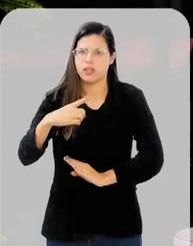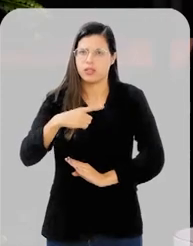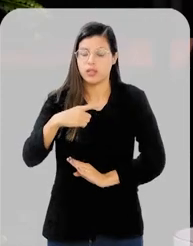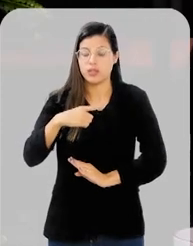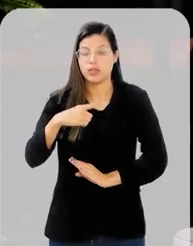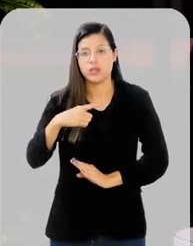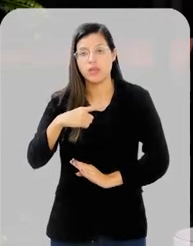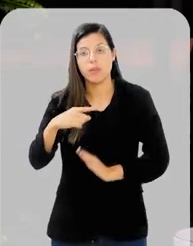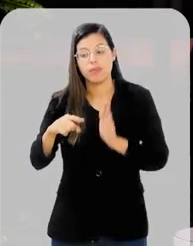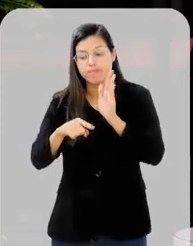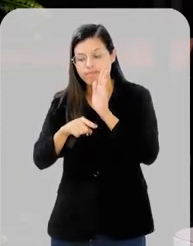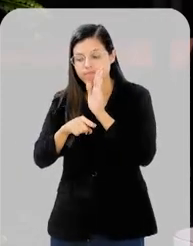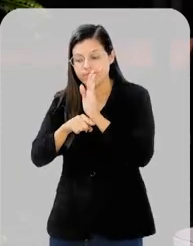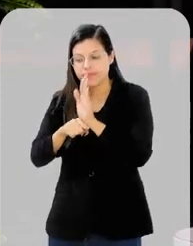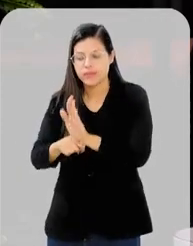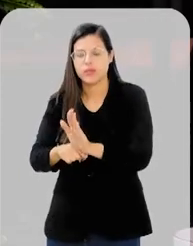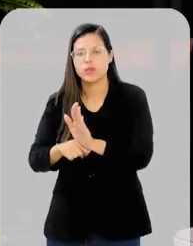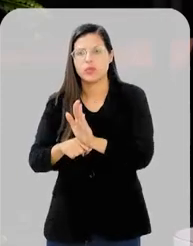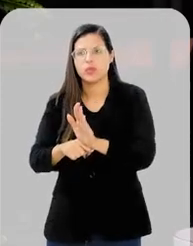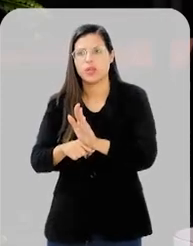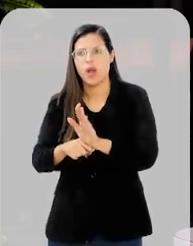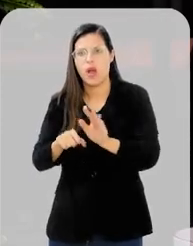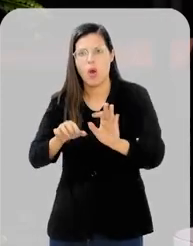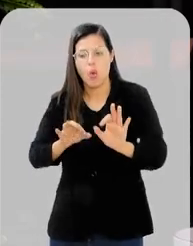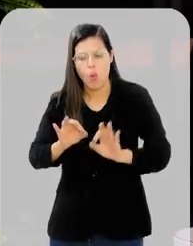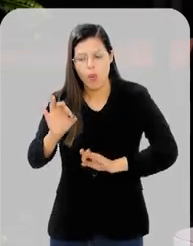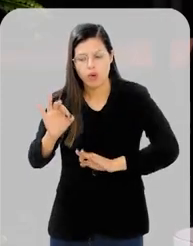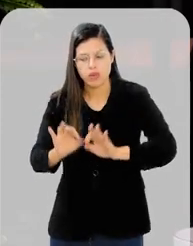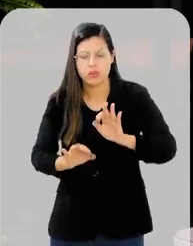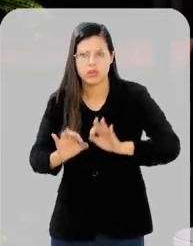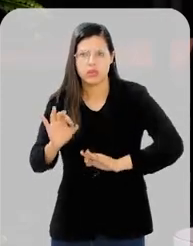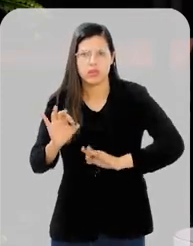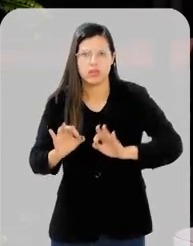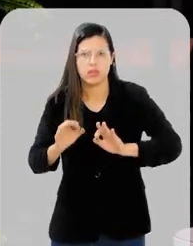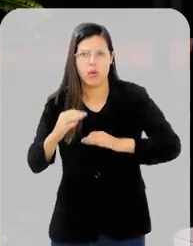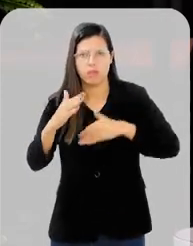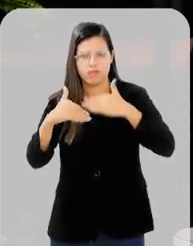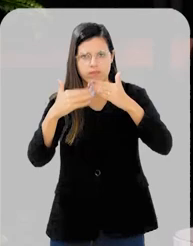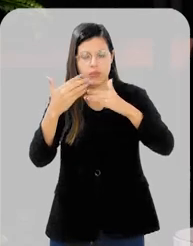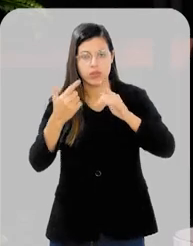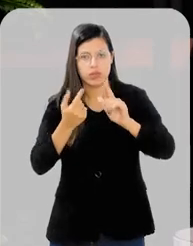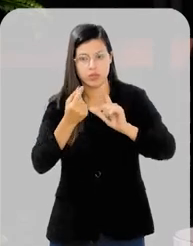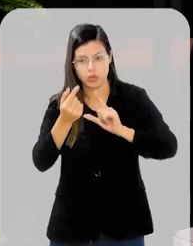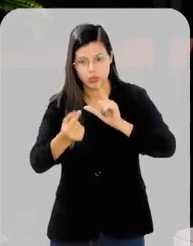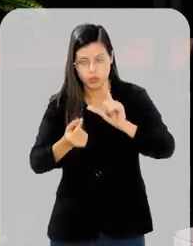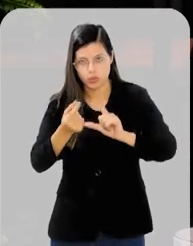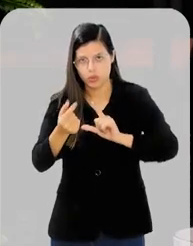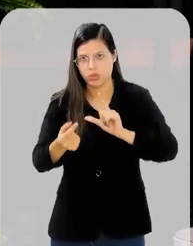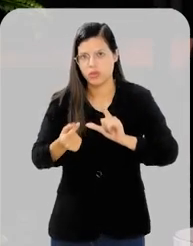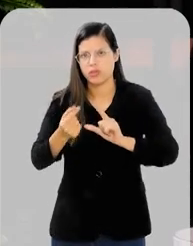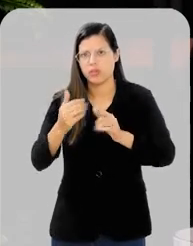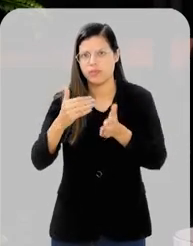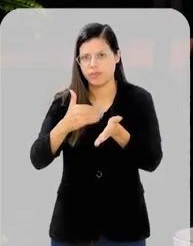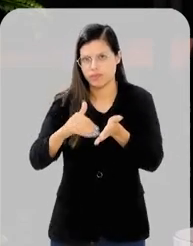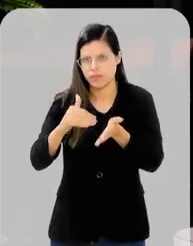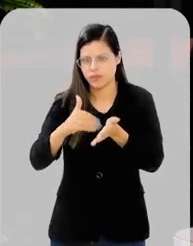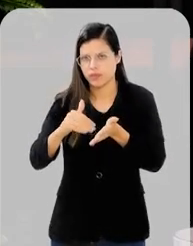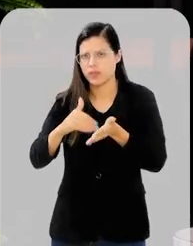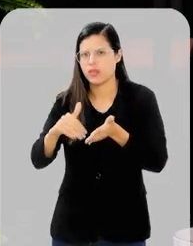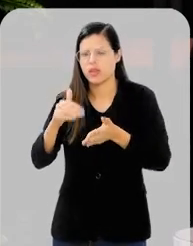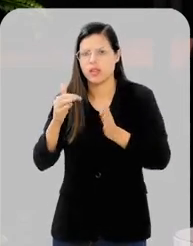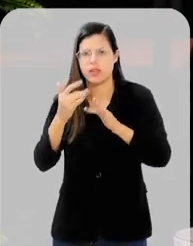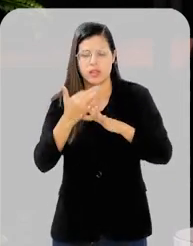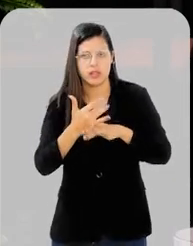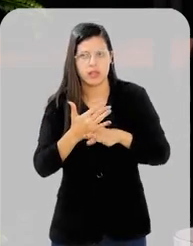ajudá-lo num a a cuidar e a reorganizar um processo de logística e de projetos da Secretaria das cidades